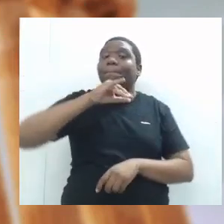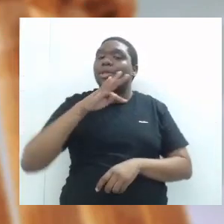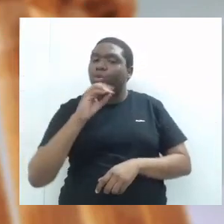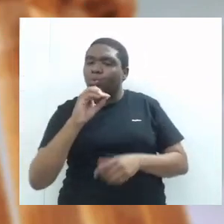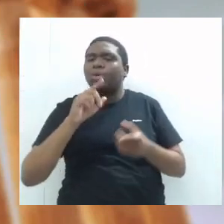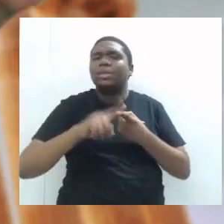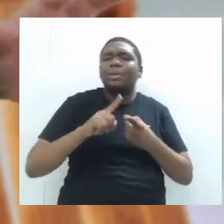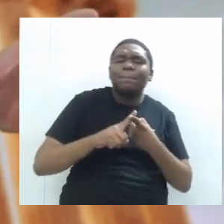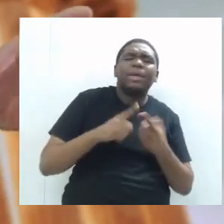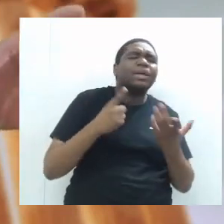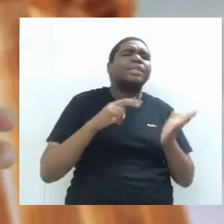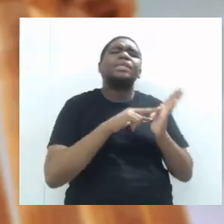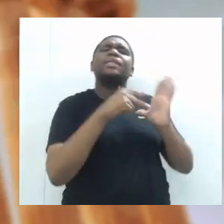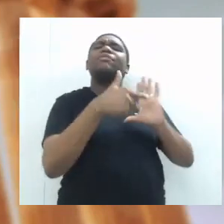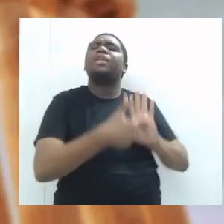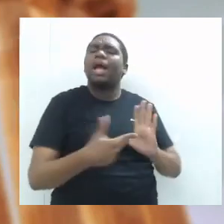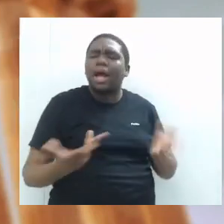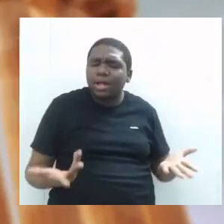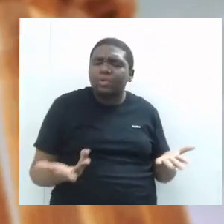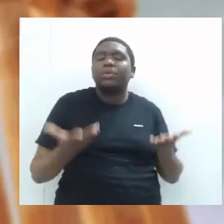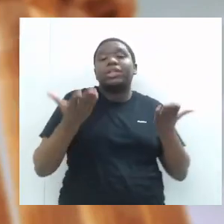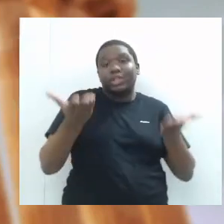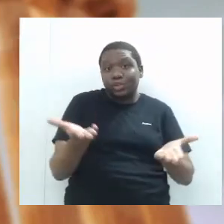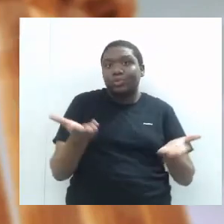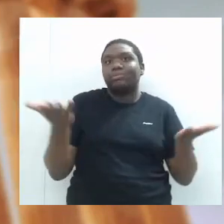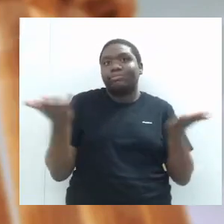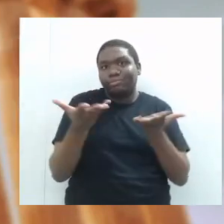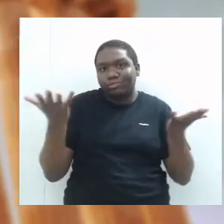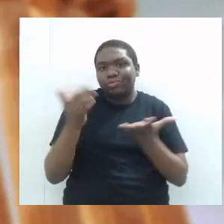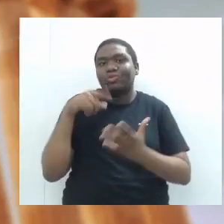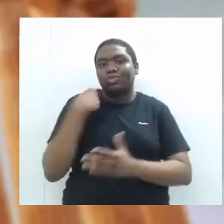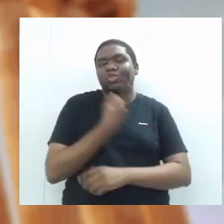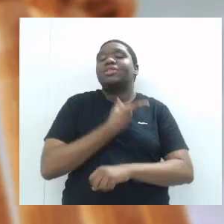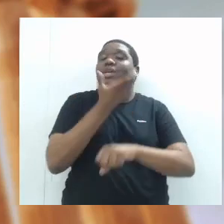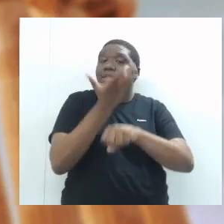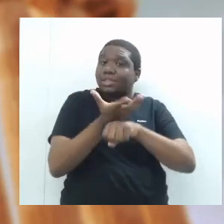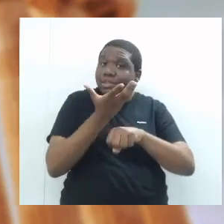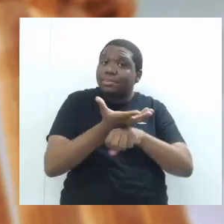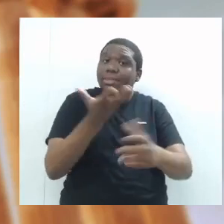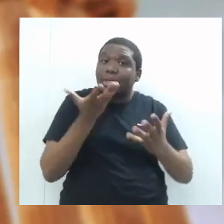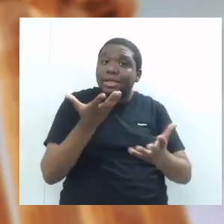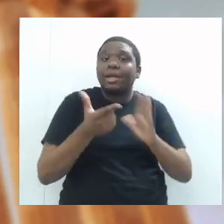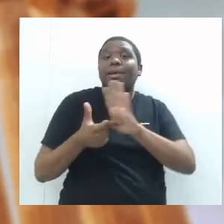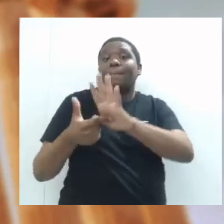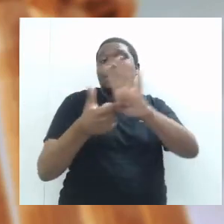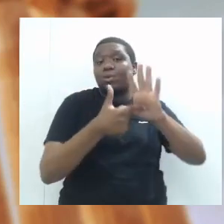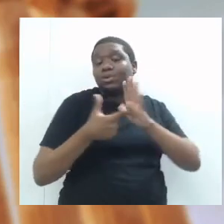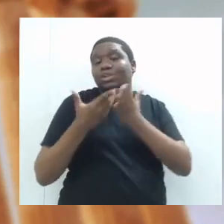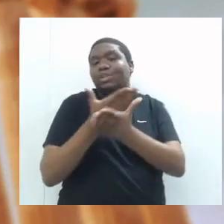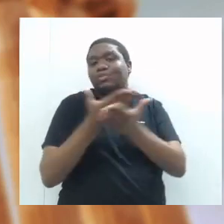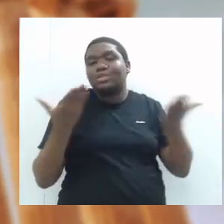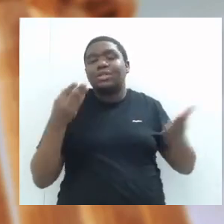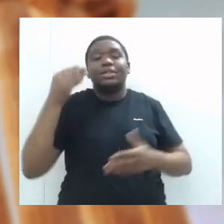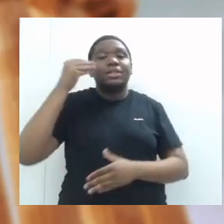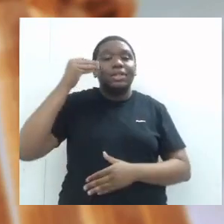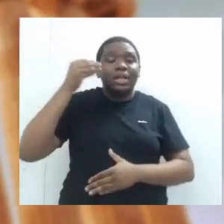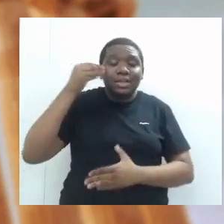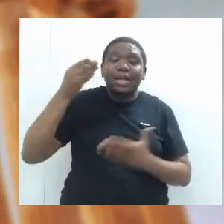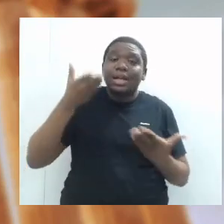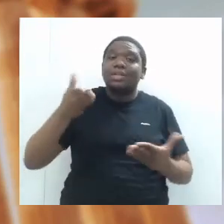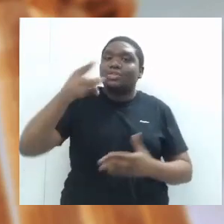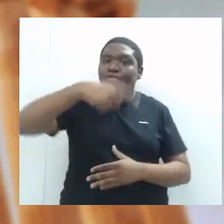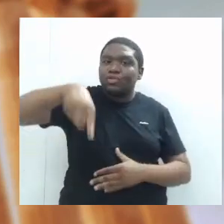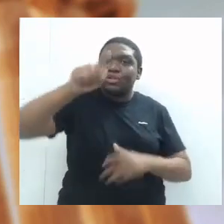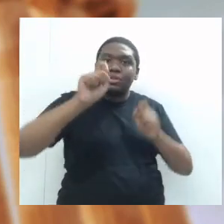lógica, justamente isso. E é isso que o nosso componente está querendo mostrar a vocês. Tentar despertar